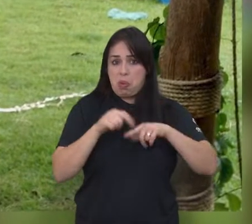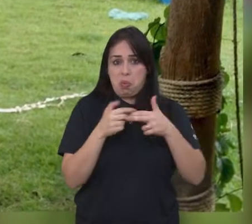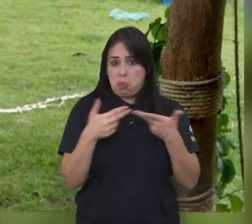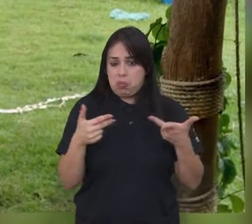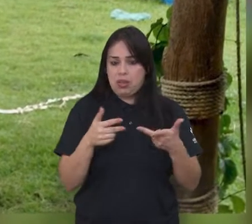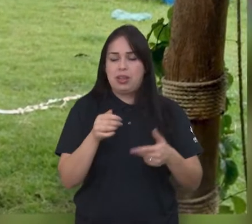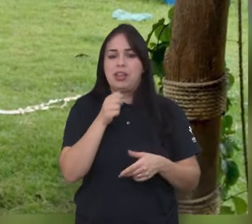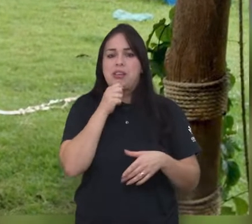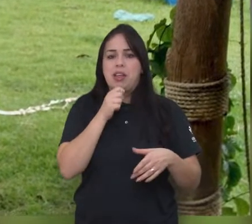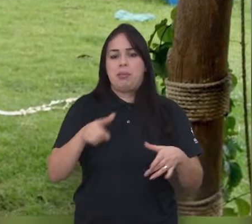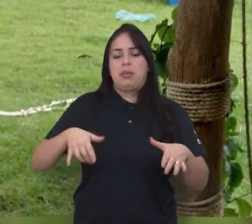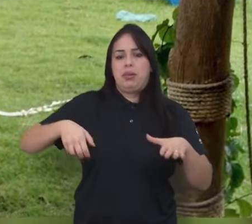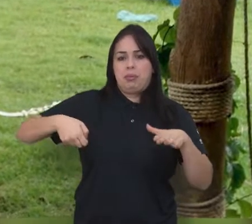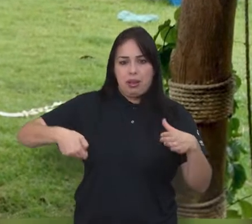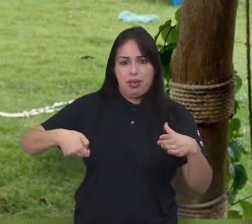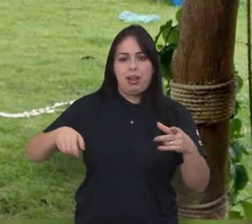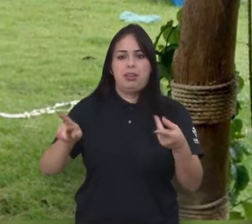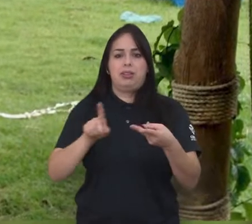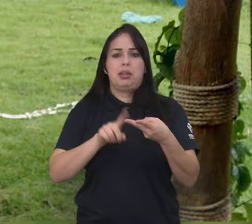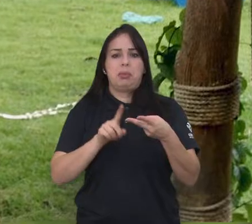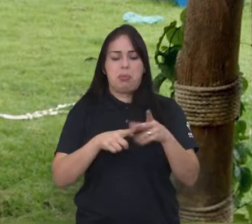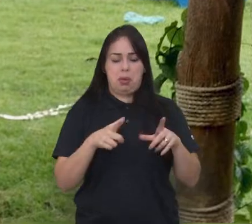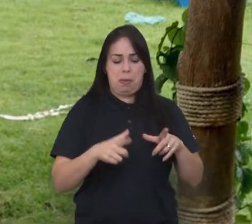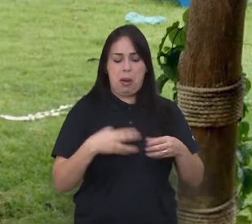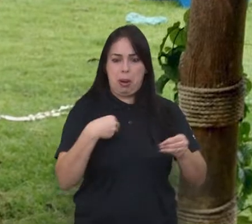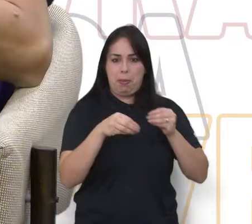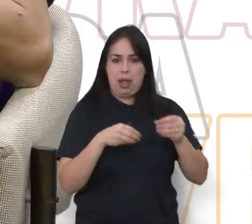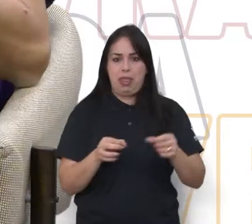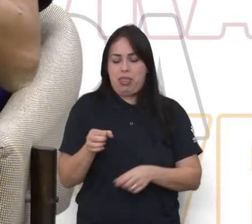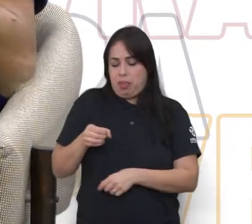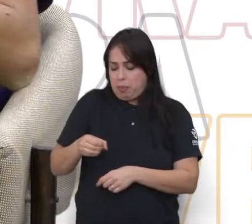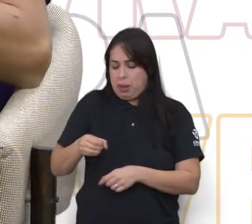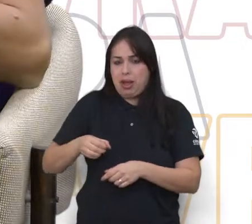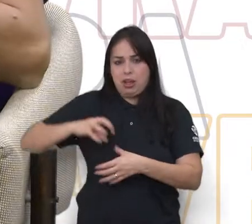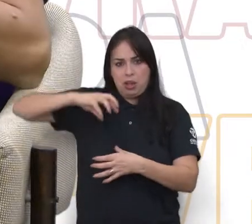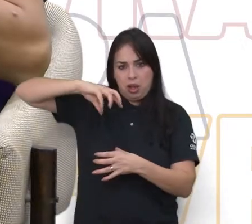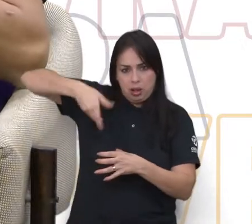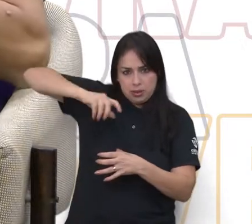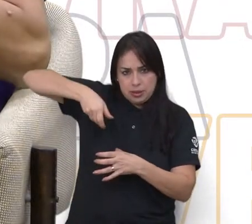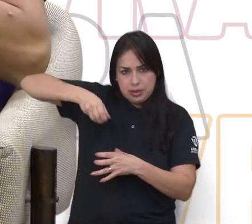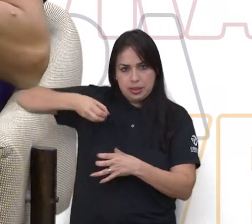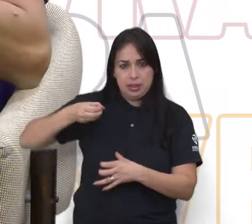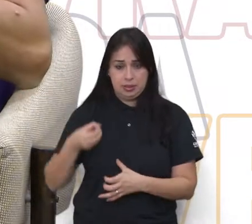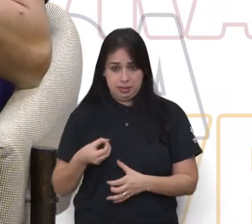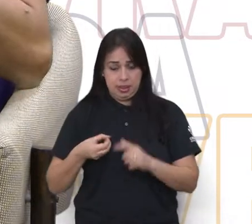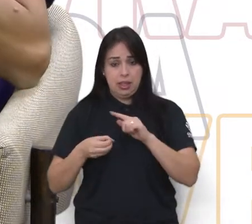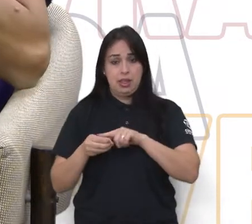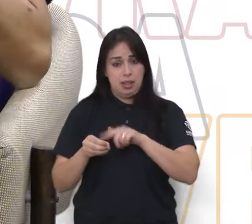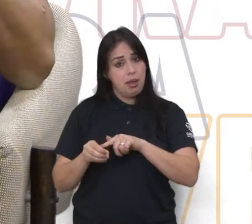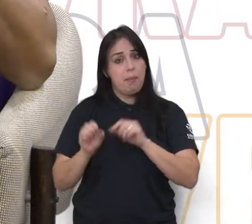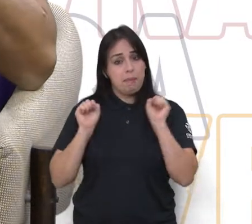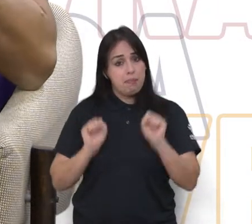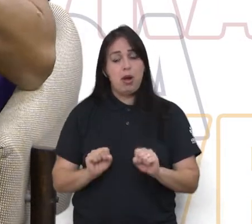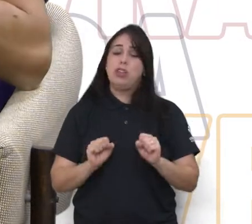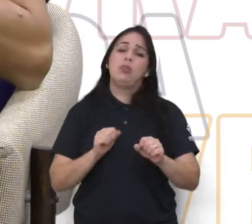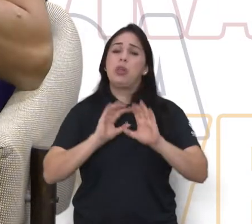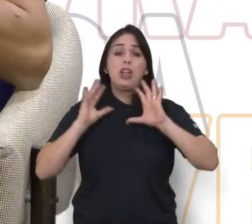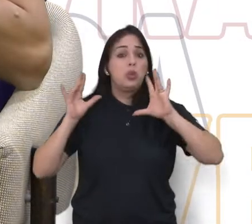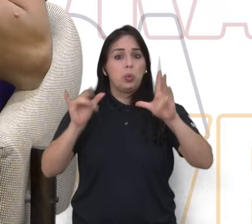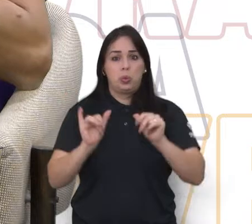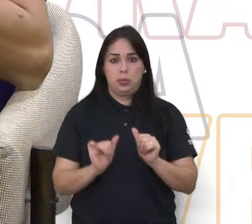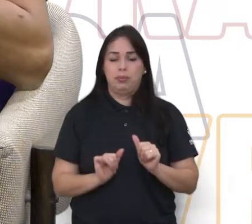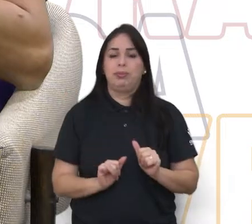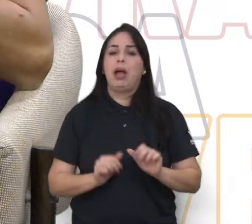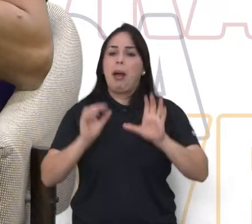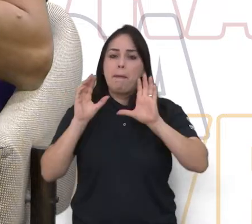panela, potes plásticos, tampinhas de garrafa, de tudo, gente.